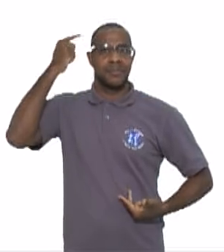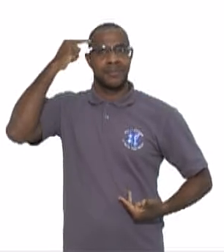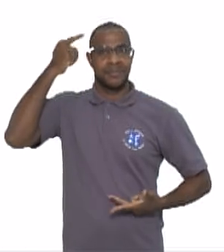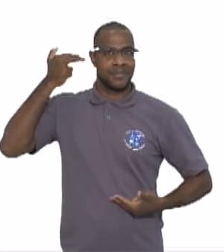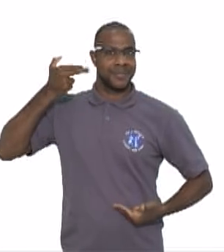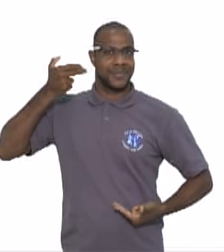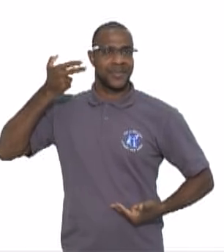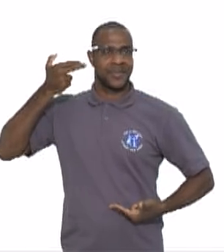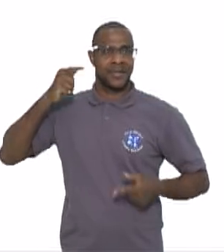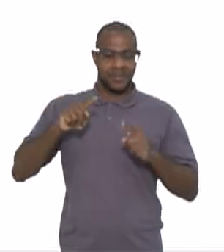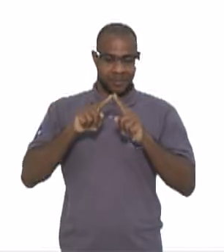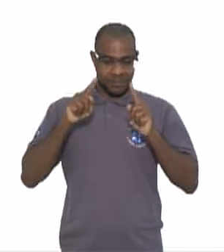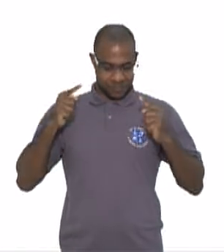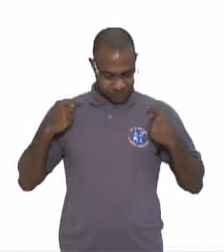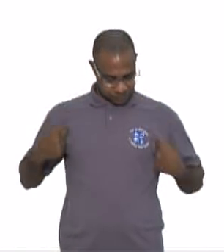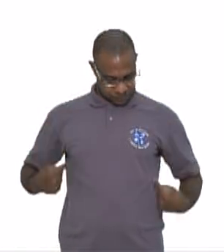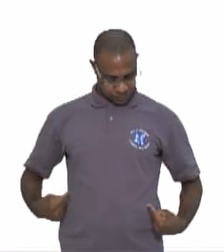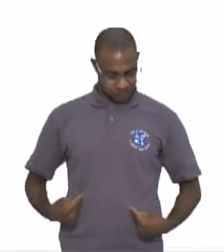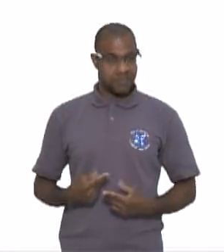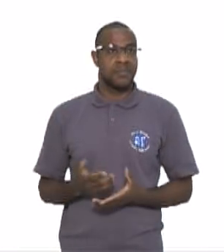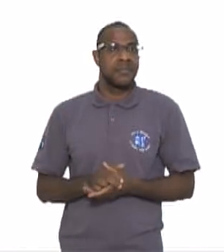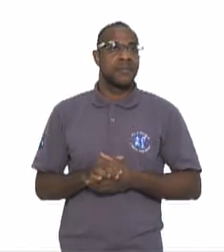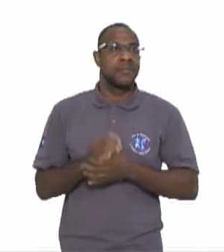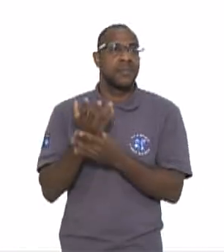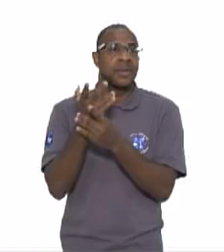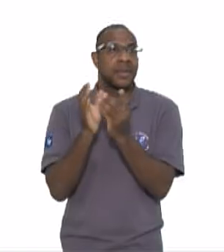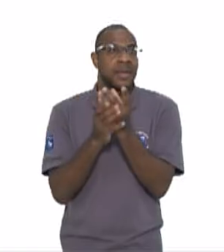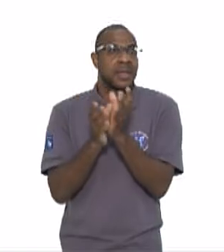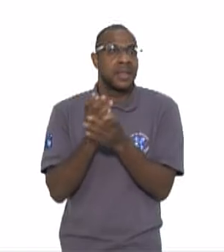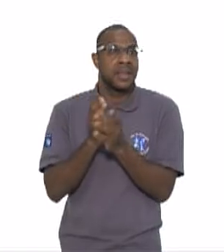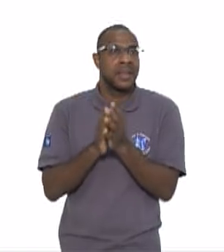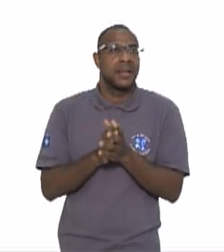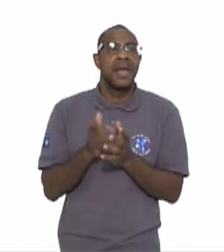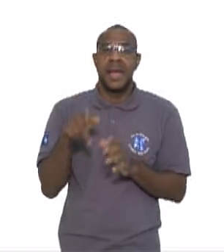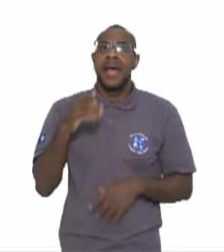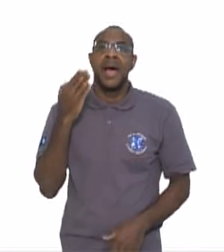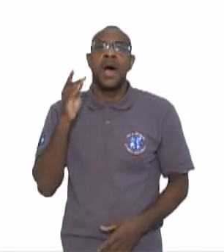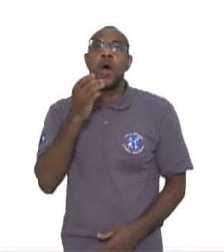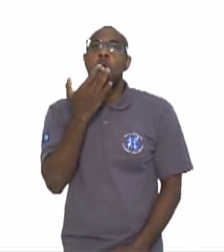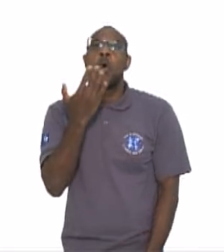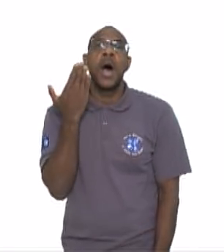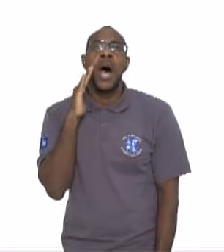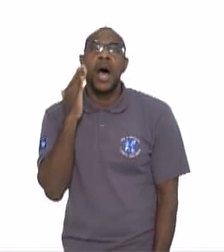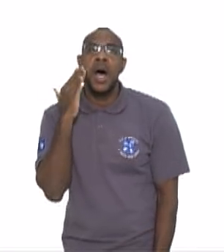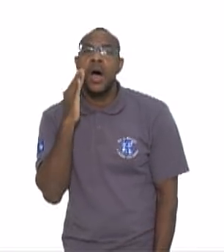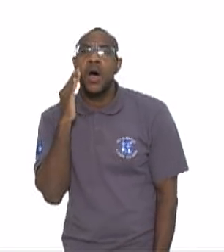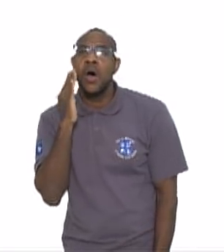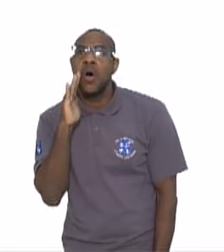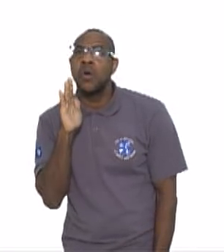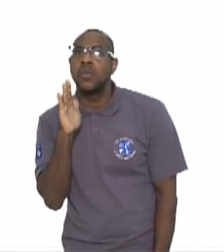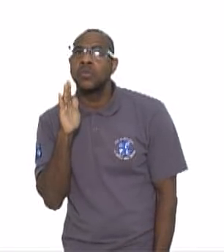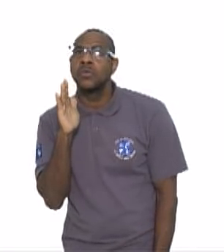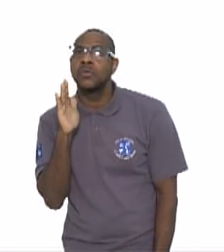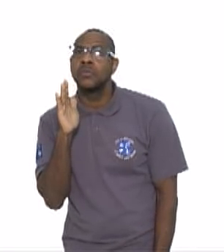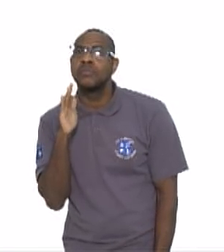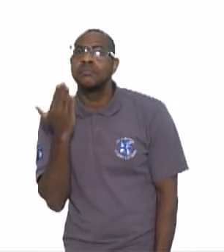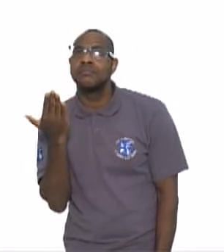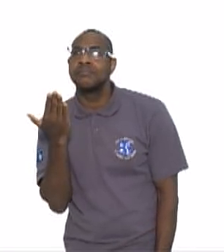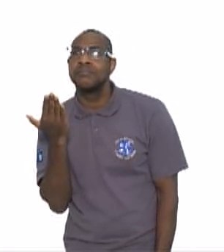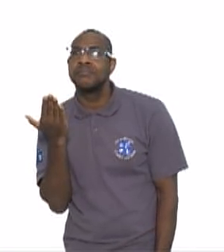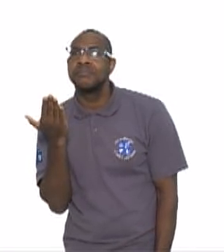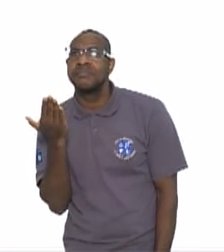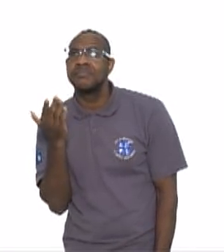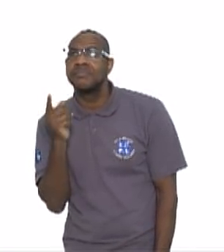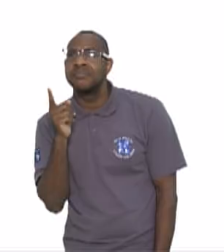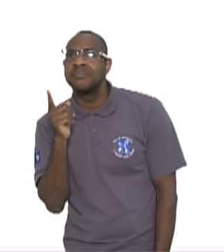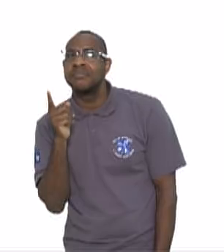E as mãos dele são em formato de garrinhas. Ele é azul e tem pintado nele